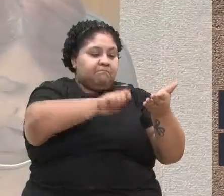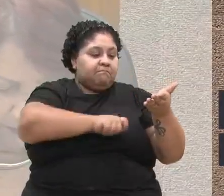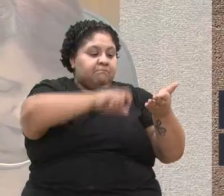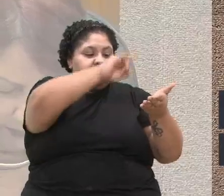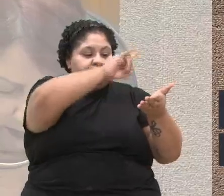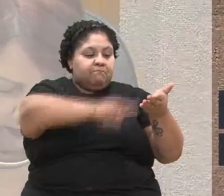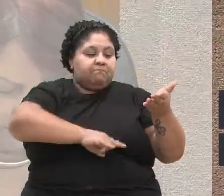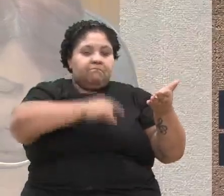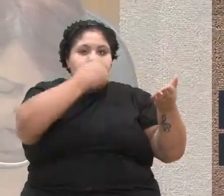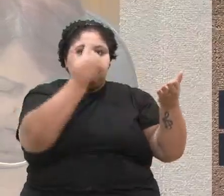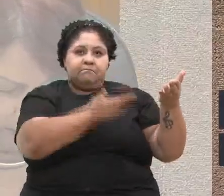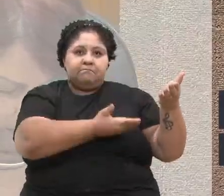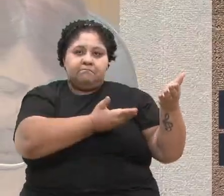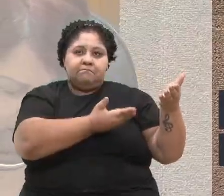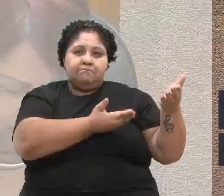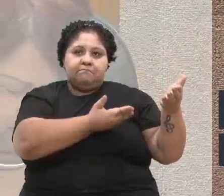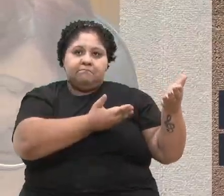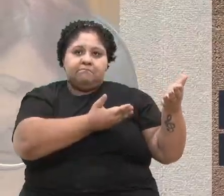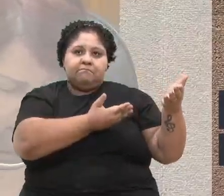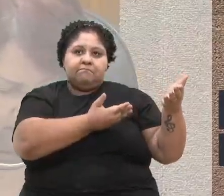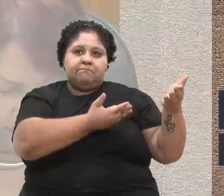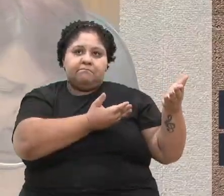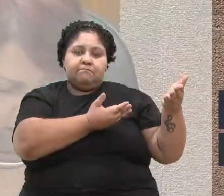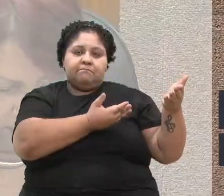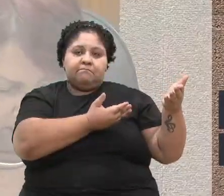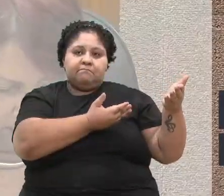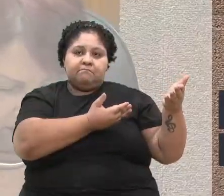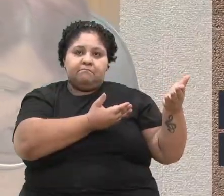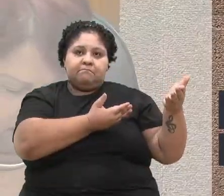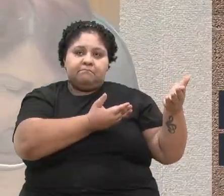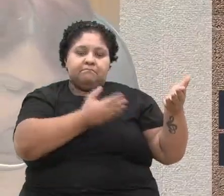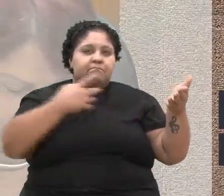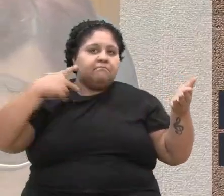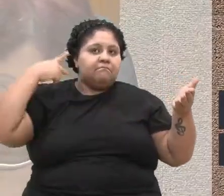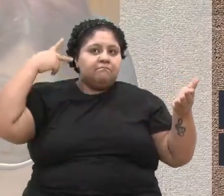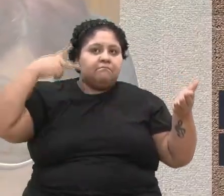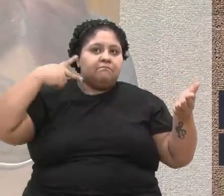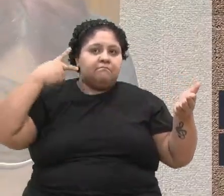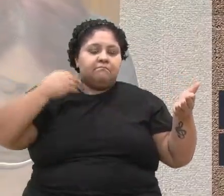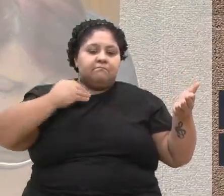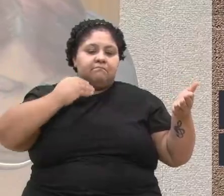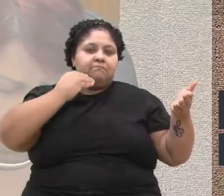então, esse projeto as vereadoras